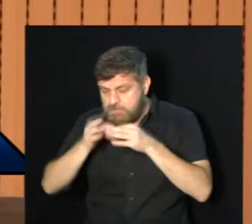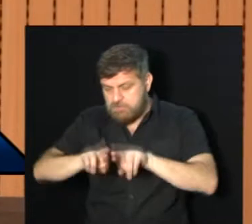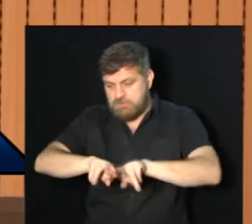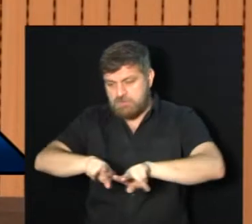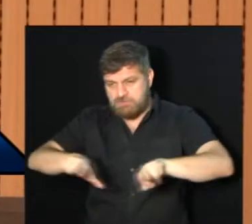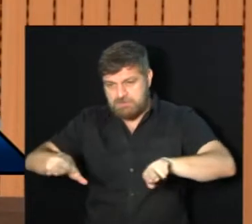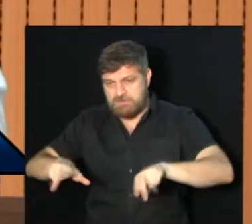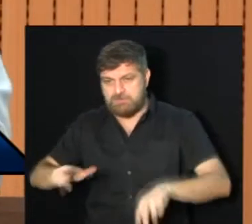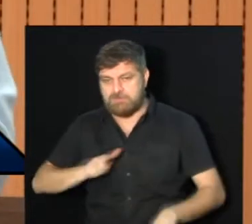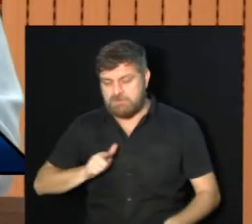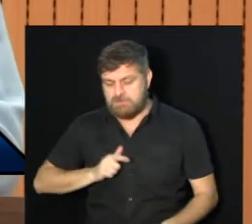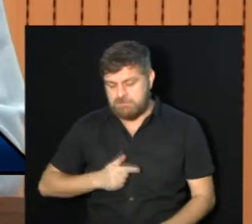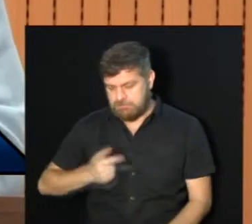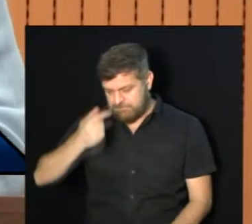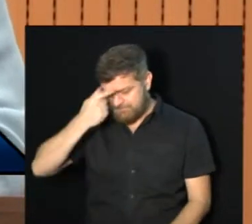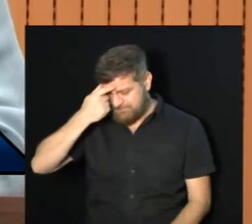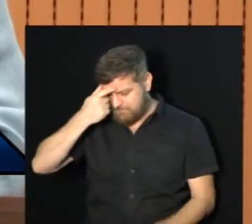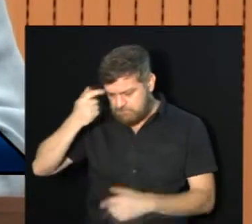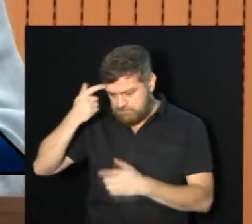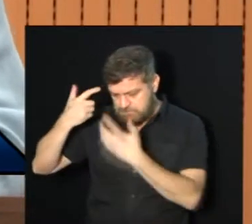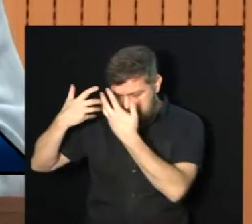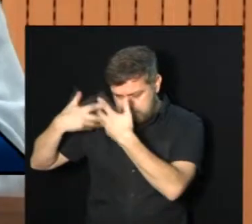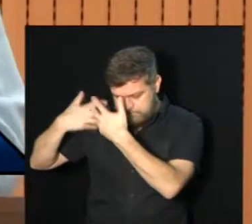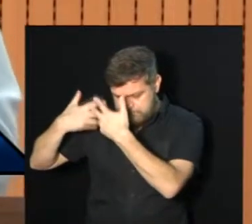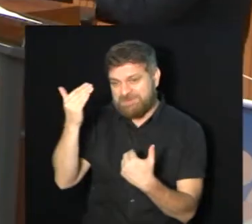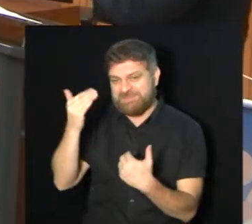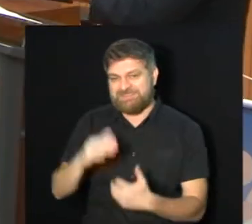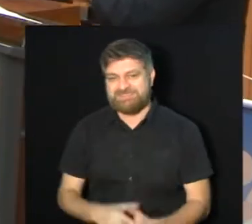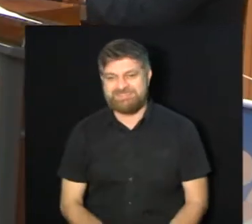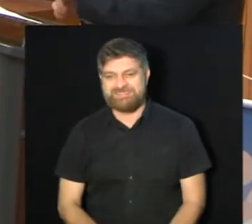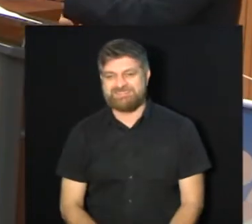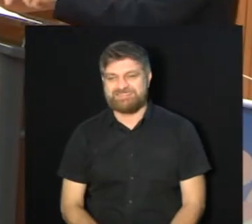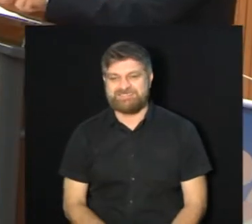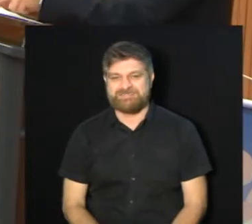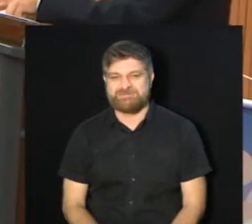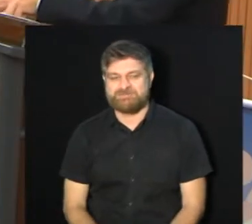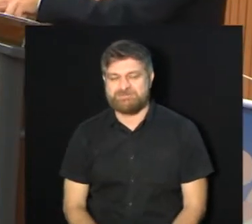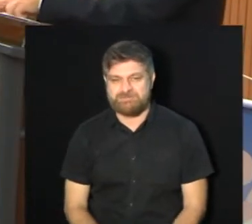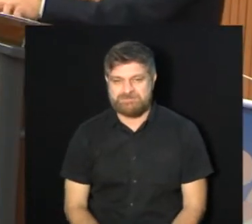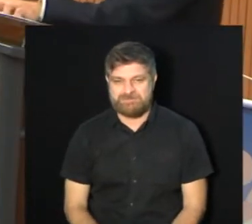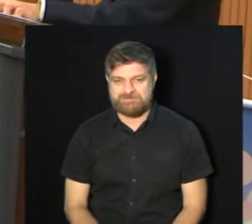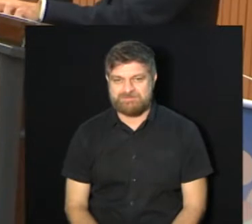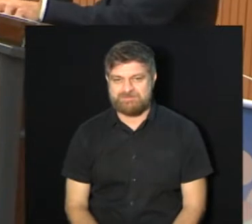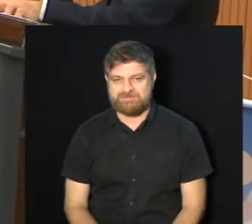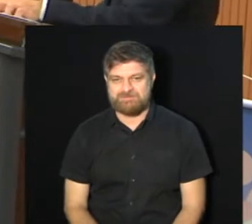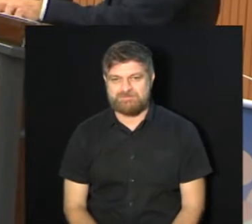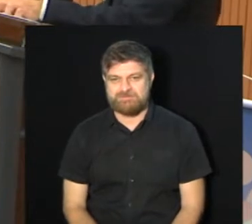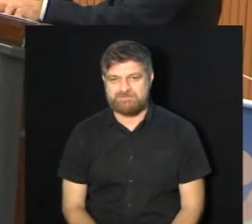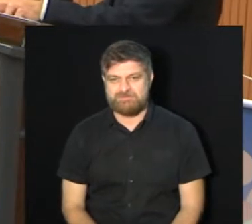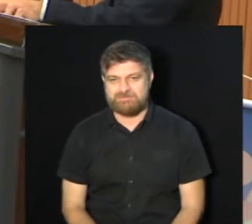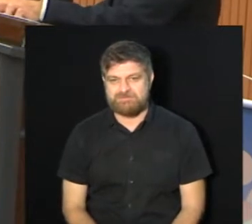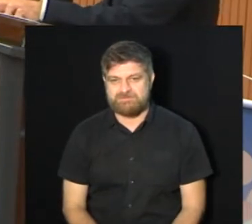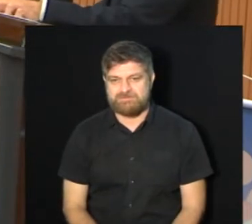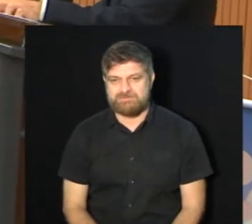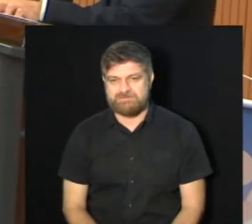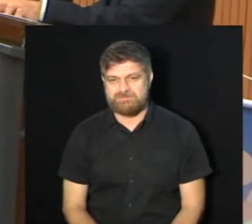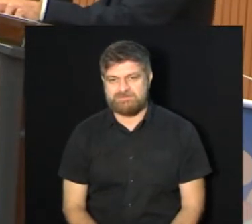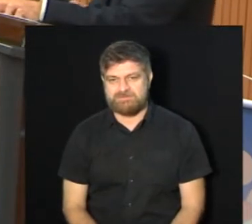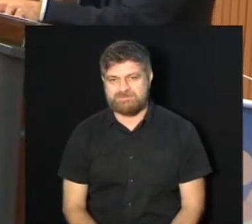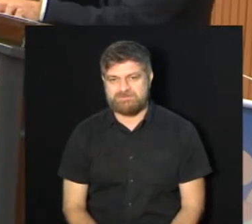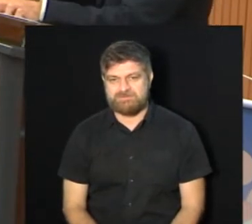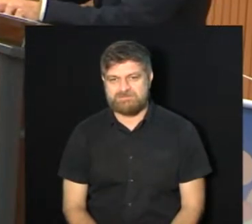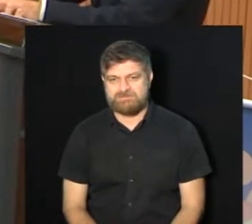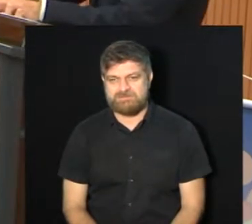um olhar mais crítico sobre a nossa realidade. O programa Parlamento Jovem é realizado pela Elecamp, a Escola